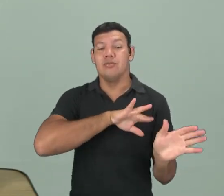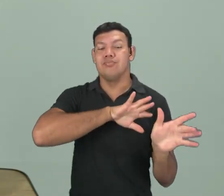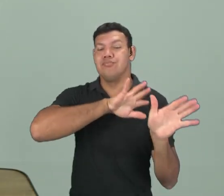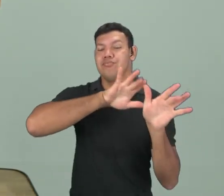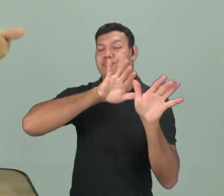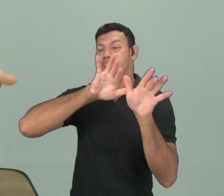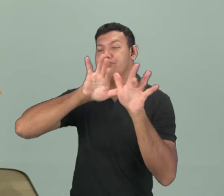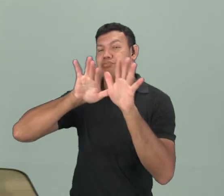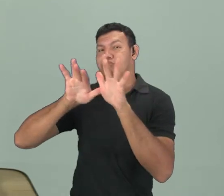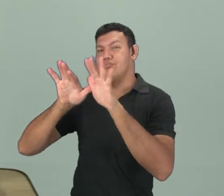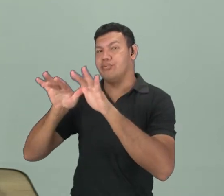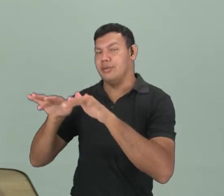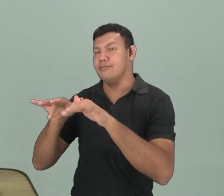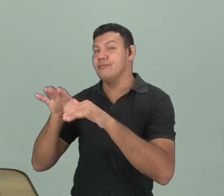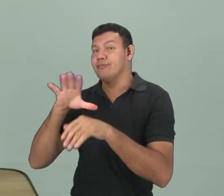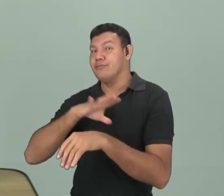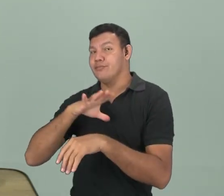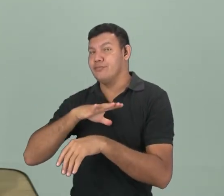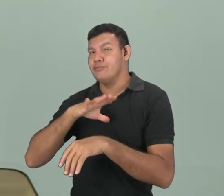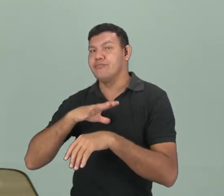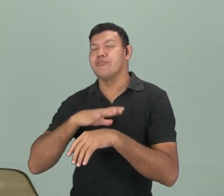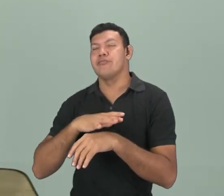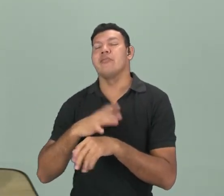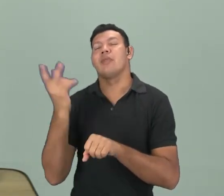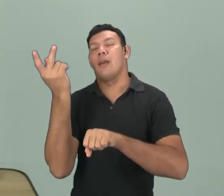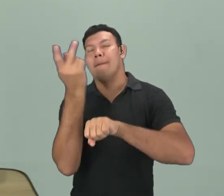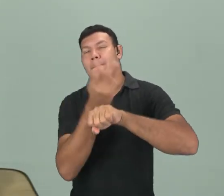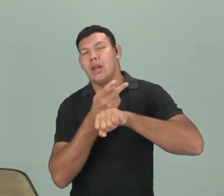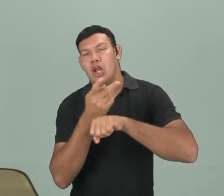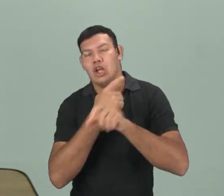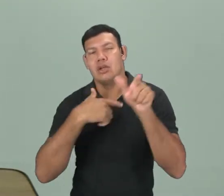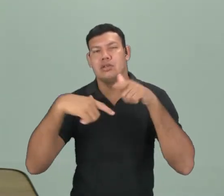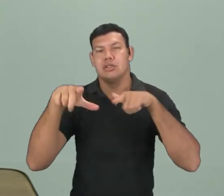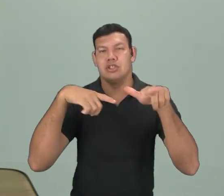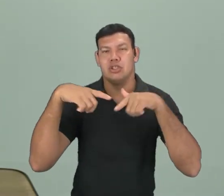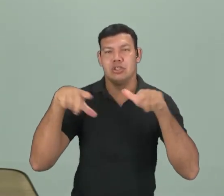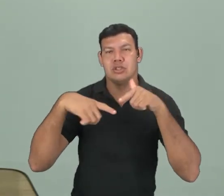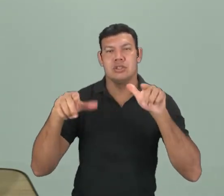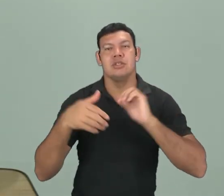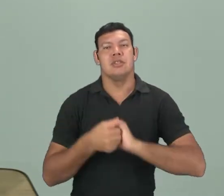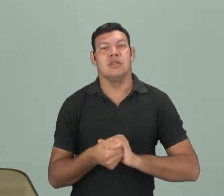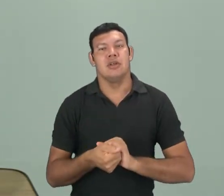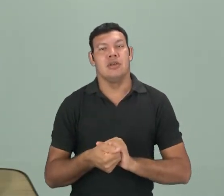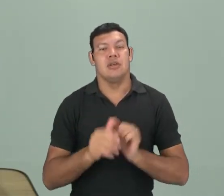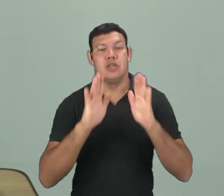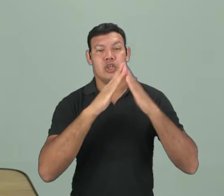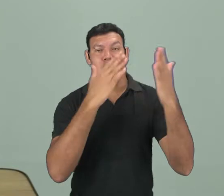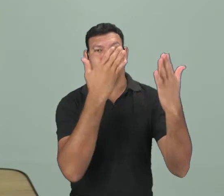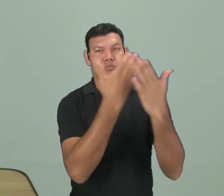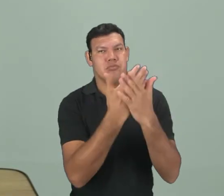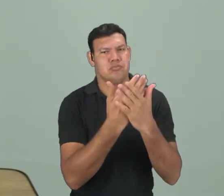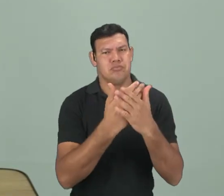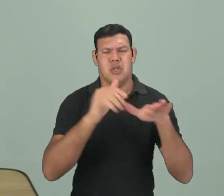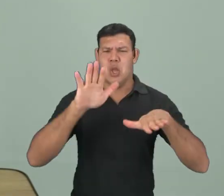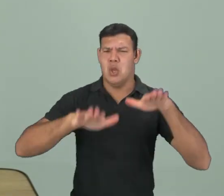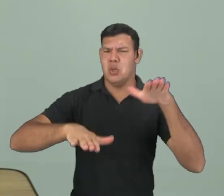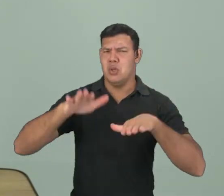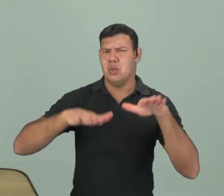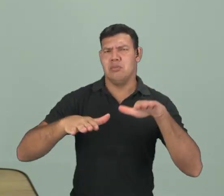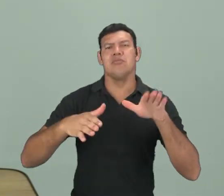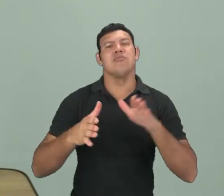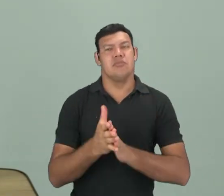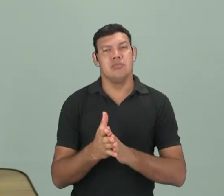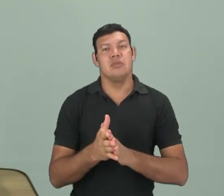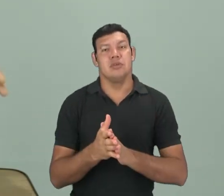e elas vêm para a cidade, em busca de emprego, em busca de escolas, ou depende do serviço que elas